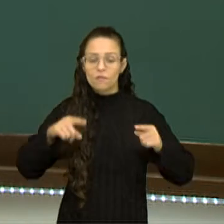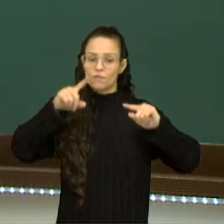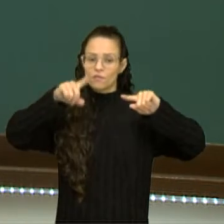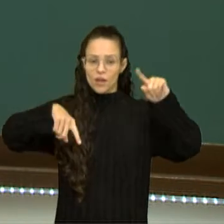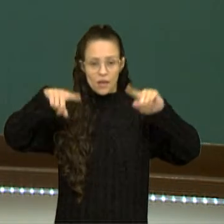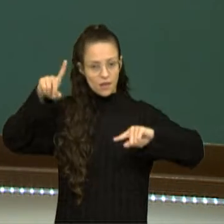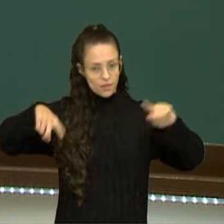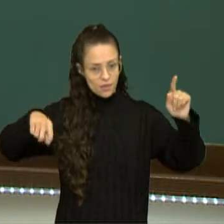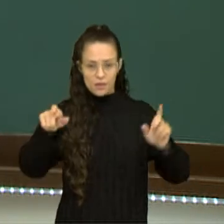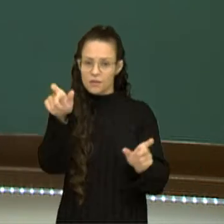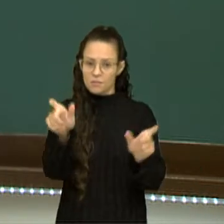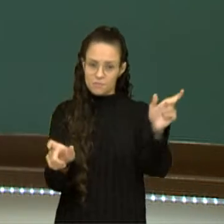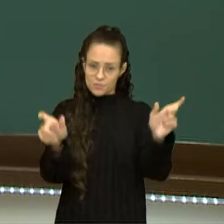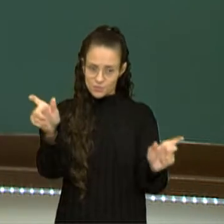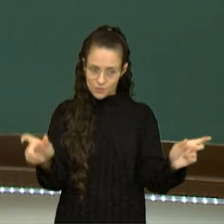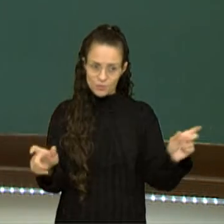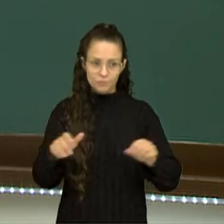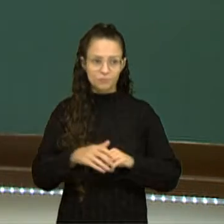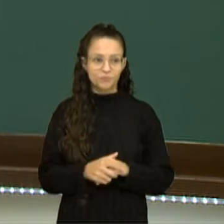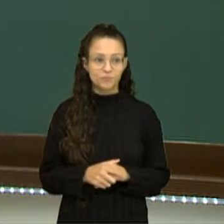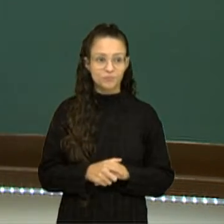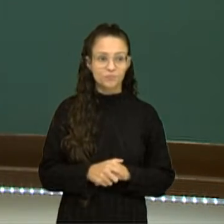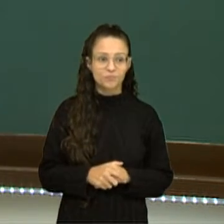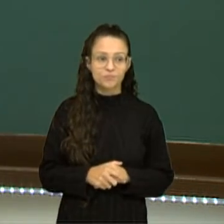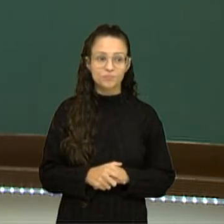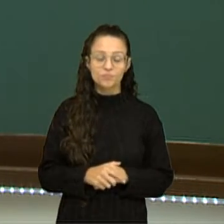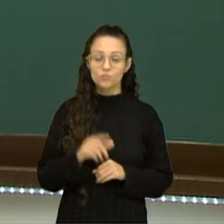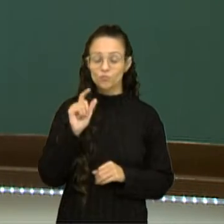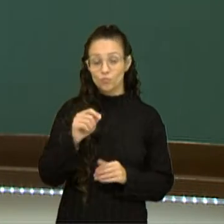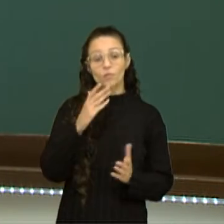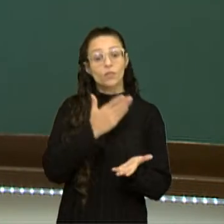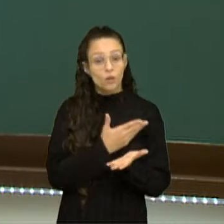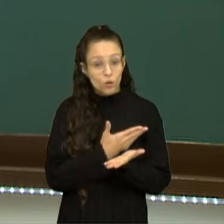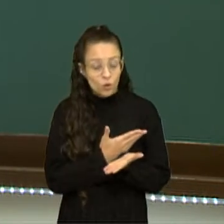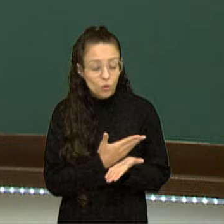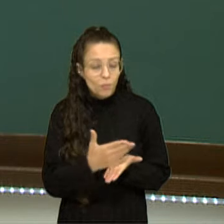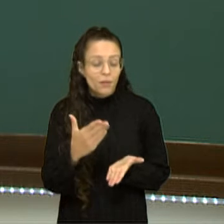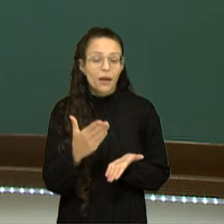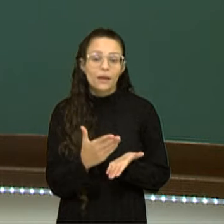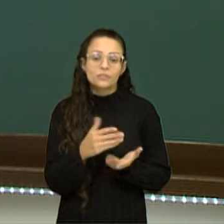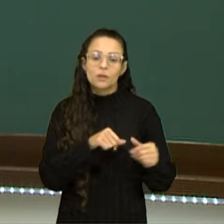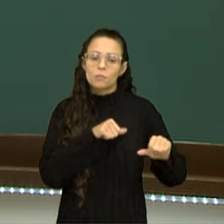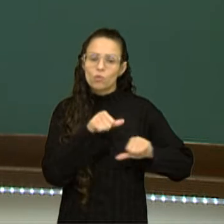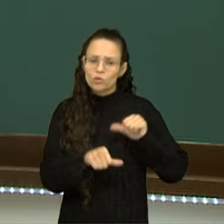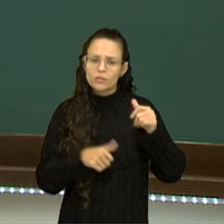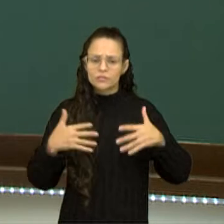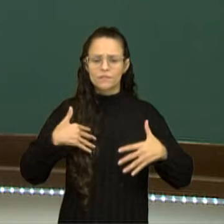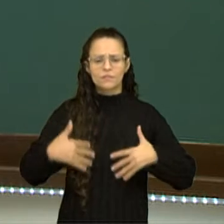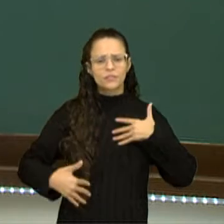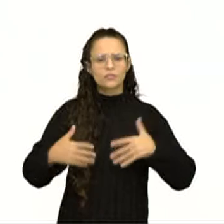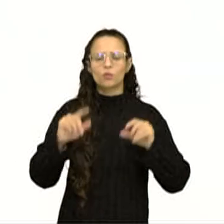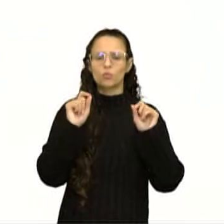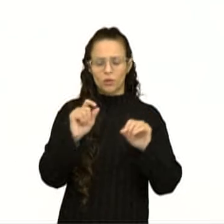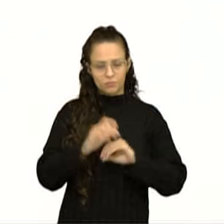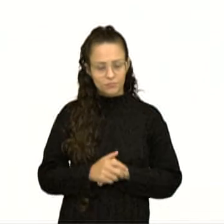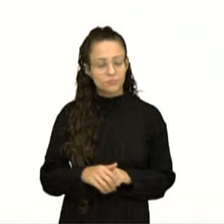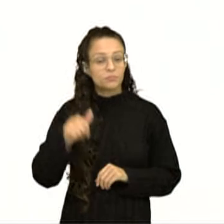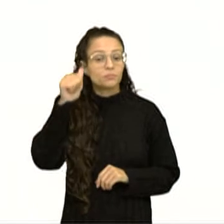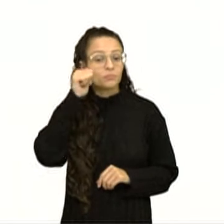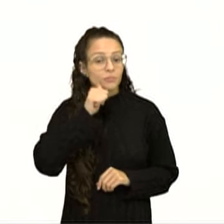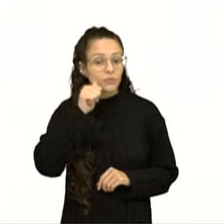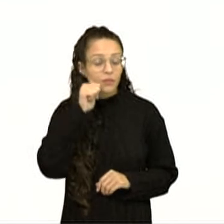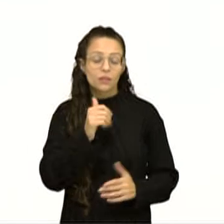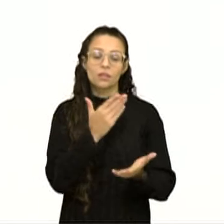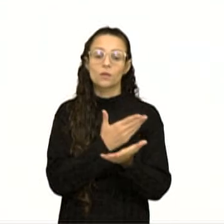varia muito de pessoa para pessoa. O que acontece tanto de mudanças físicas assim? Então, nas